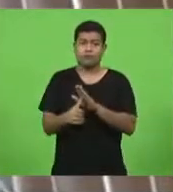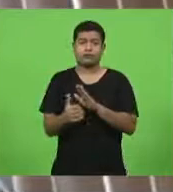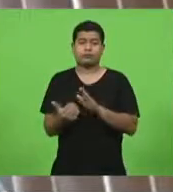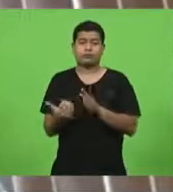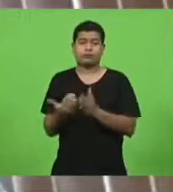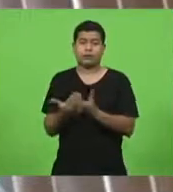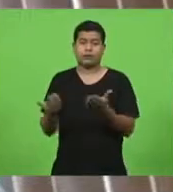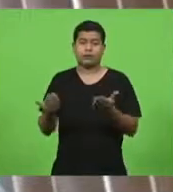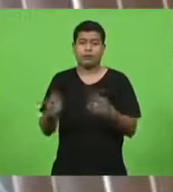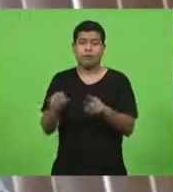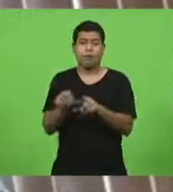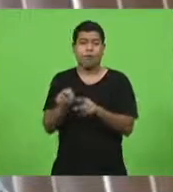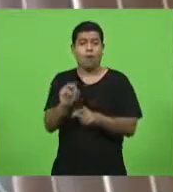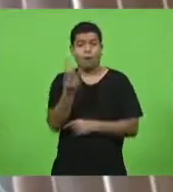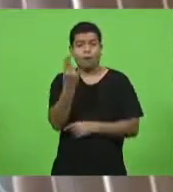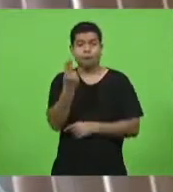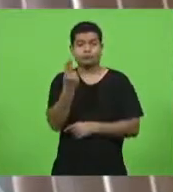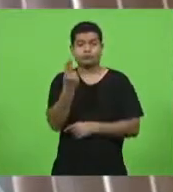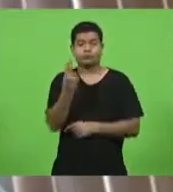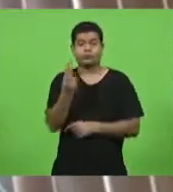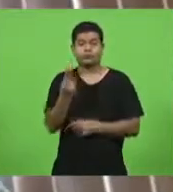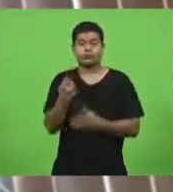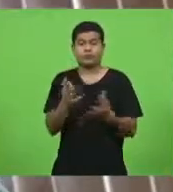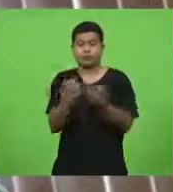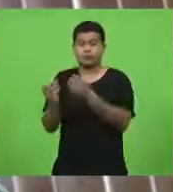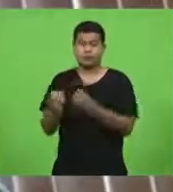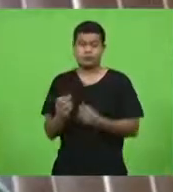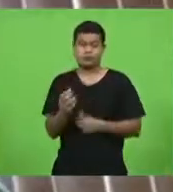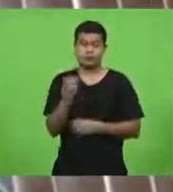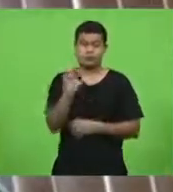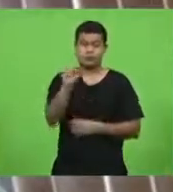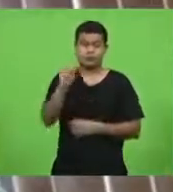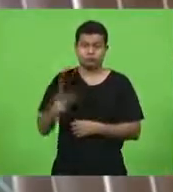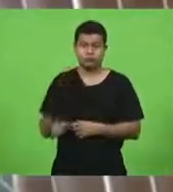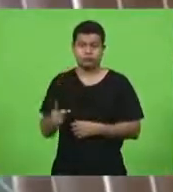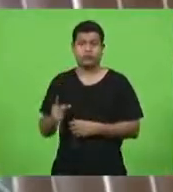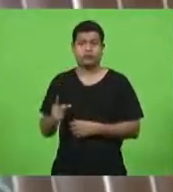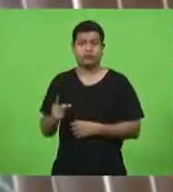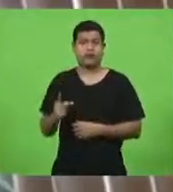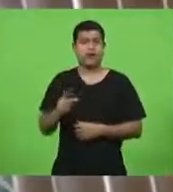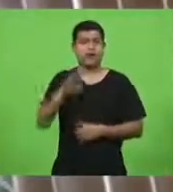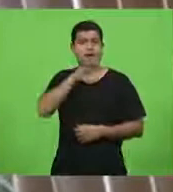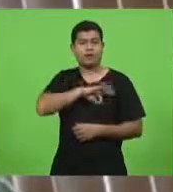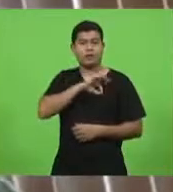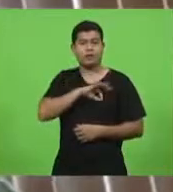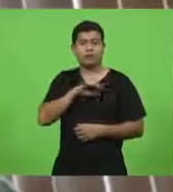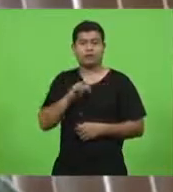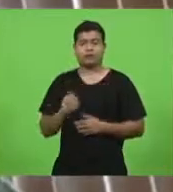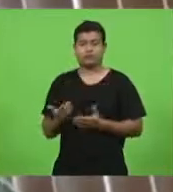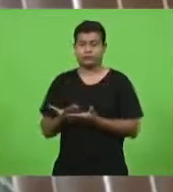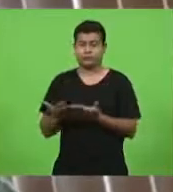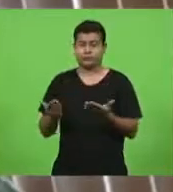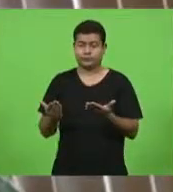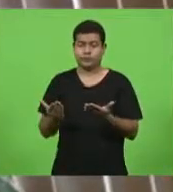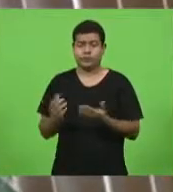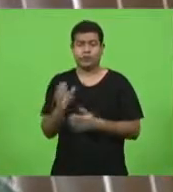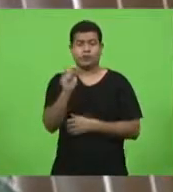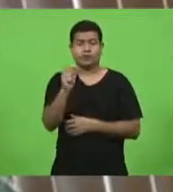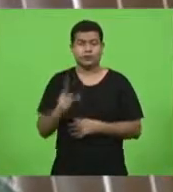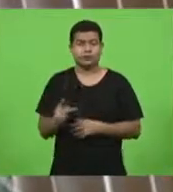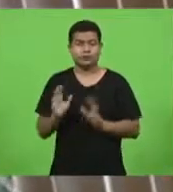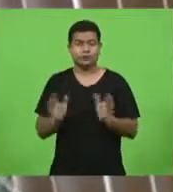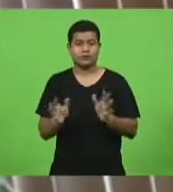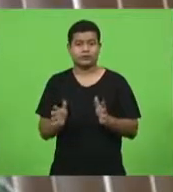de policiais militares para inatividade, reserva remunerada ou reformados, ou seja,